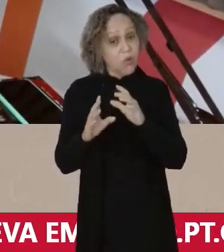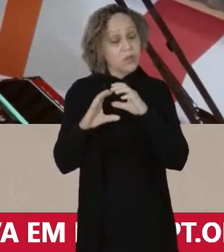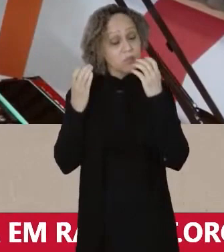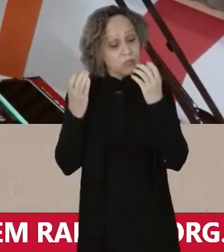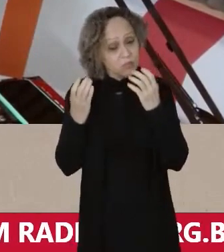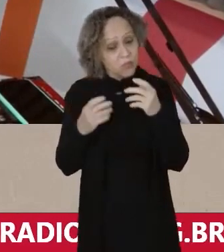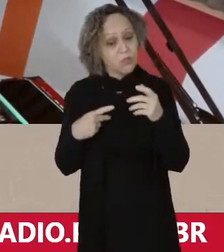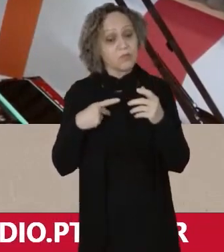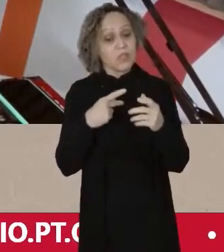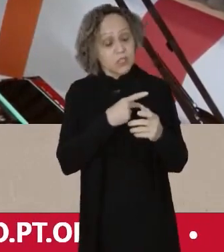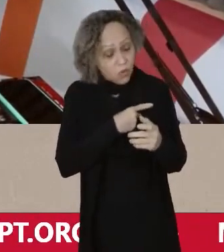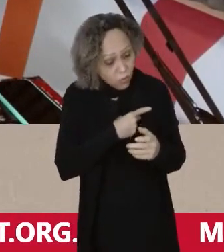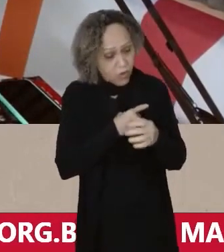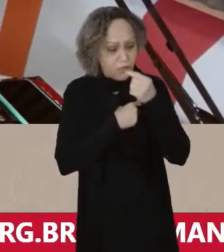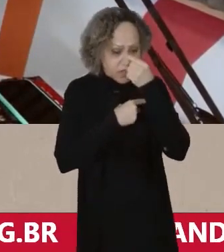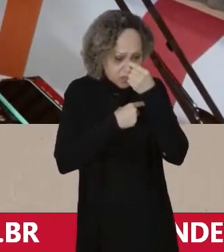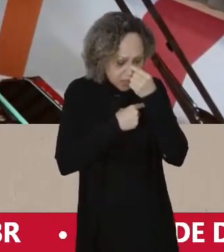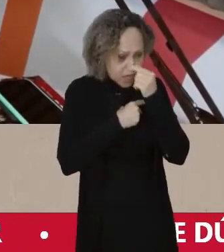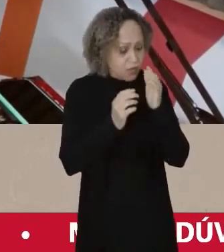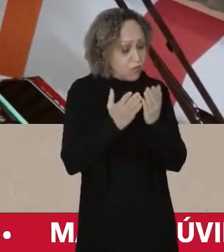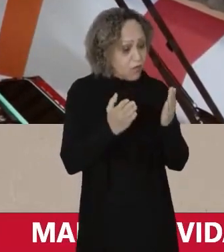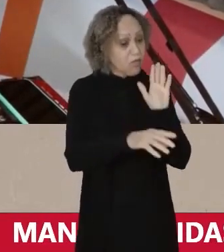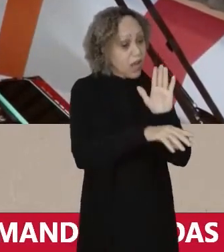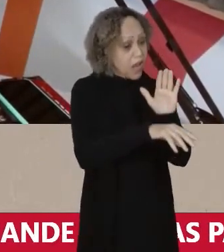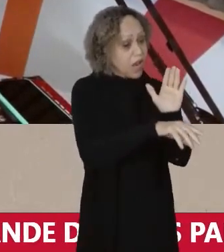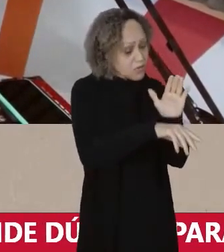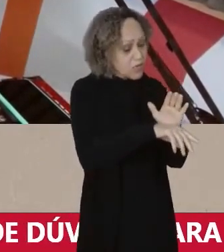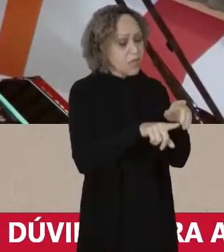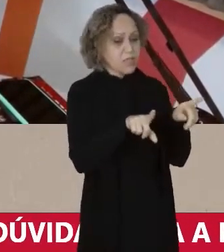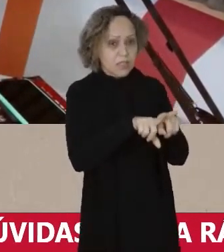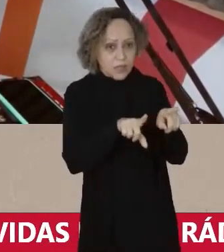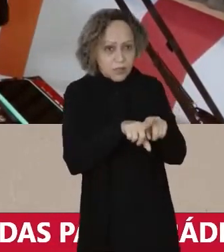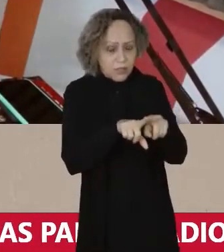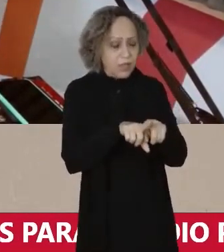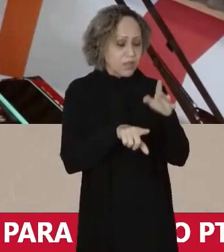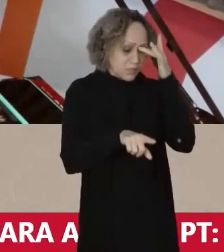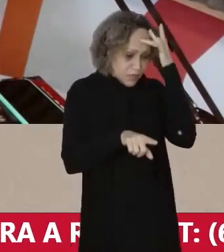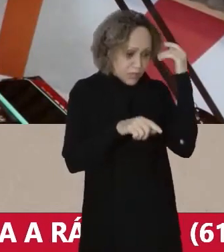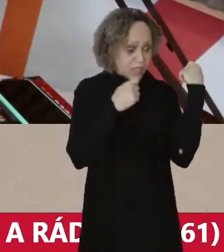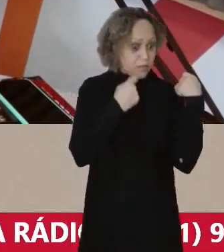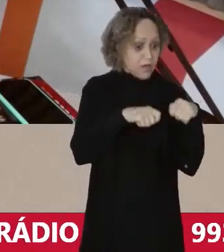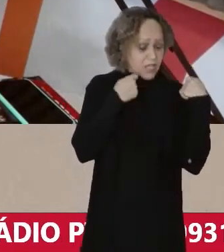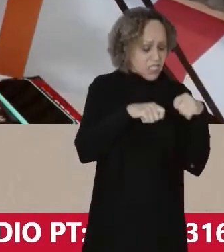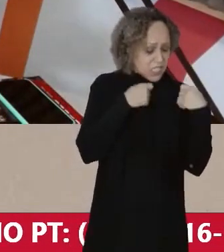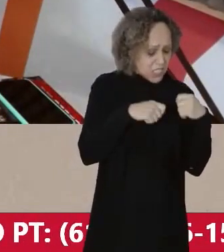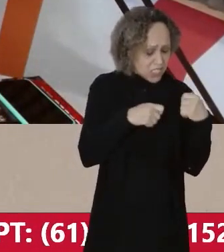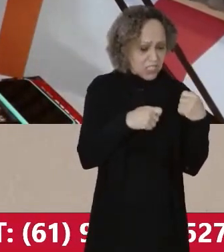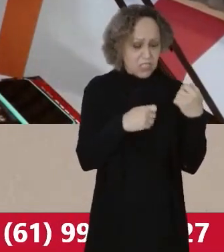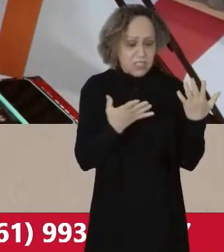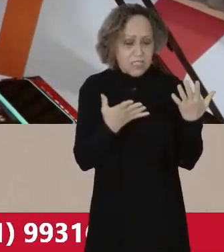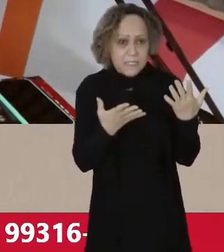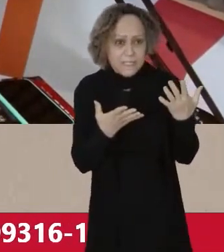apoio, né? Mães de famílias desamparadas, até os irmãos de fé, quando precisam de apoio material, é a igreja que se junta, paga um aluguel,